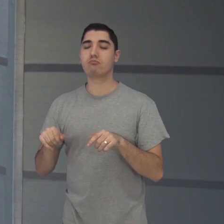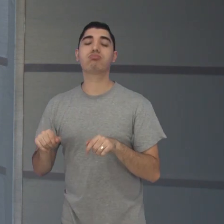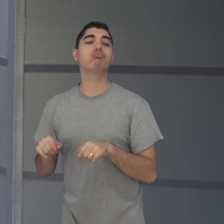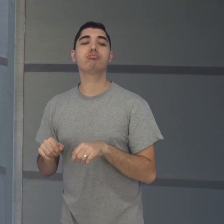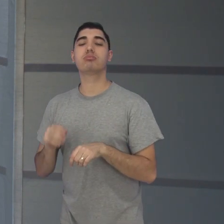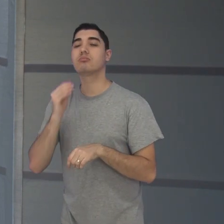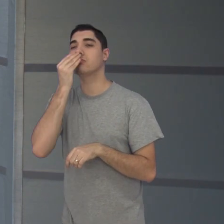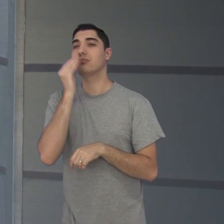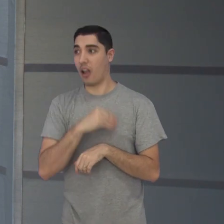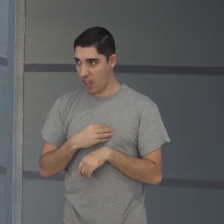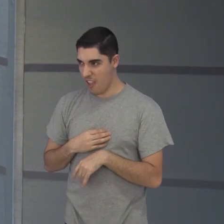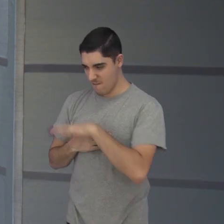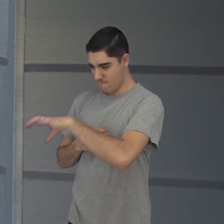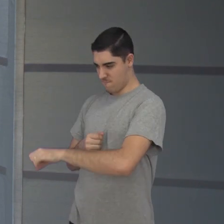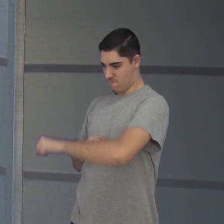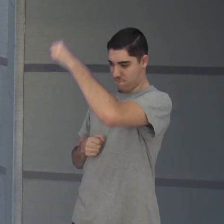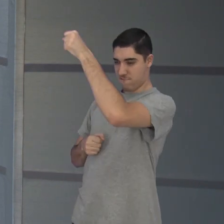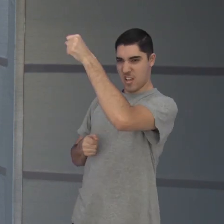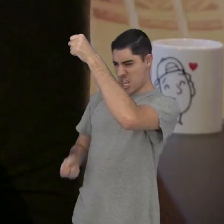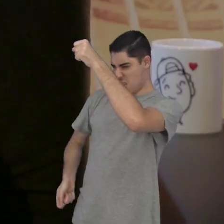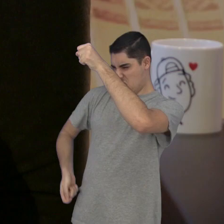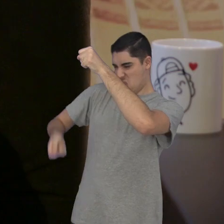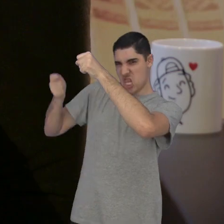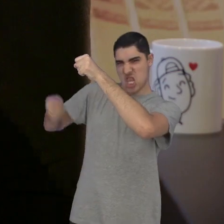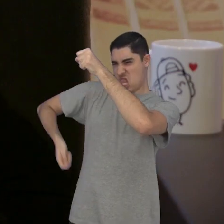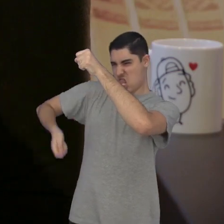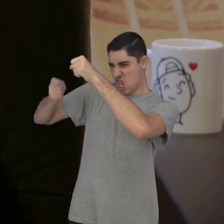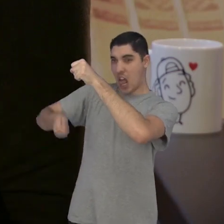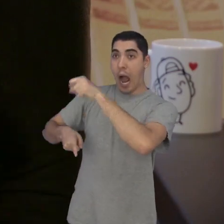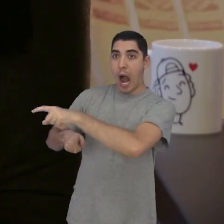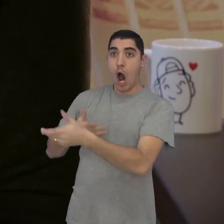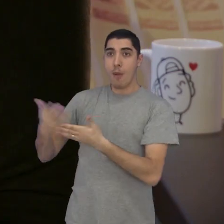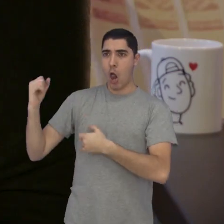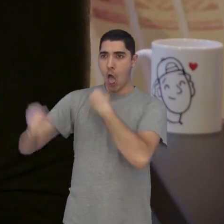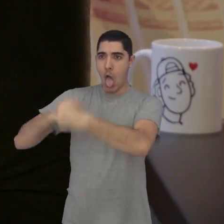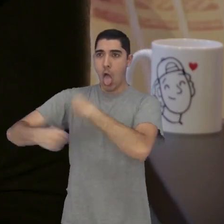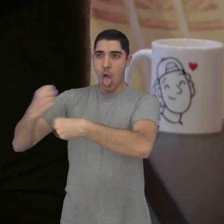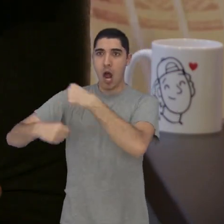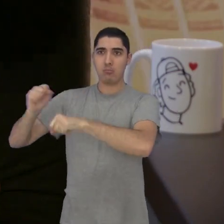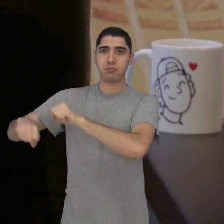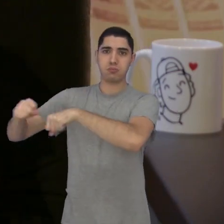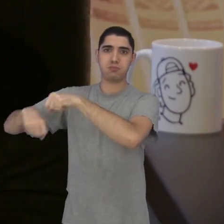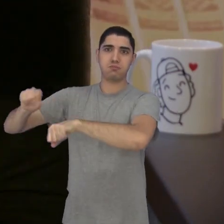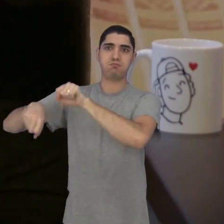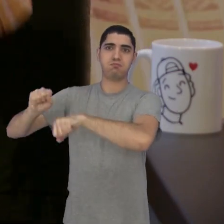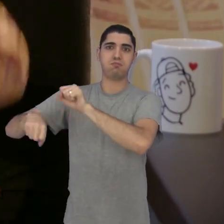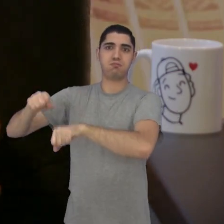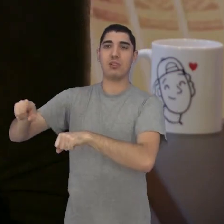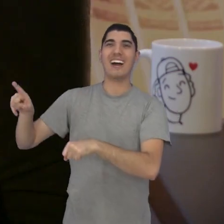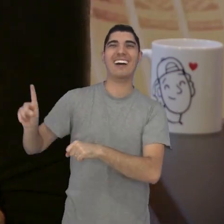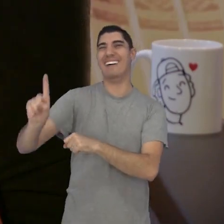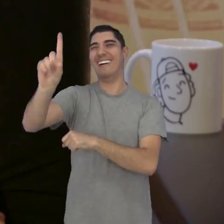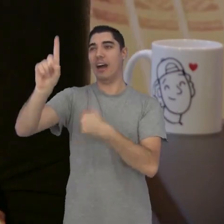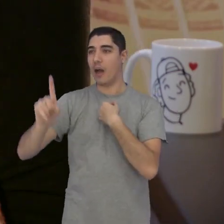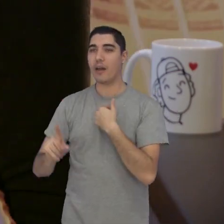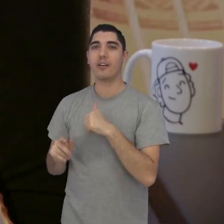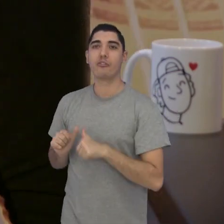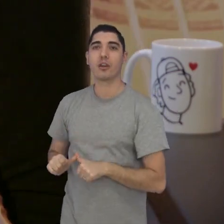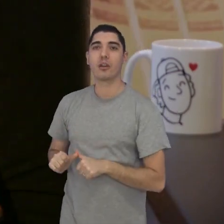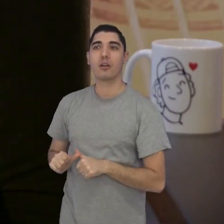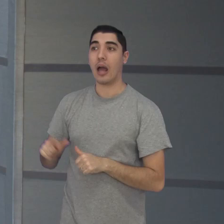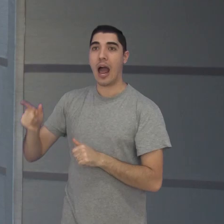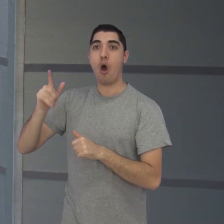assim. Taquei aquela folha de ortiga no coelho dele, ele saiu correndo pro meio da estrada e foi embora. Só que ele foi e eu